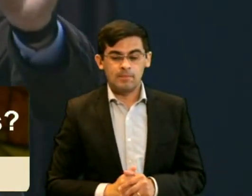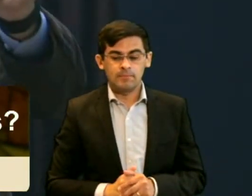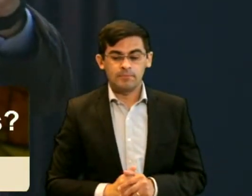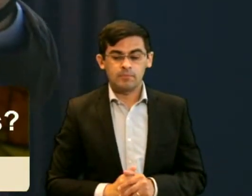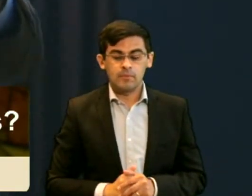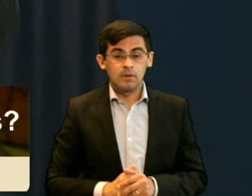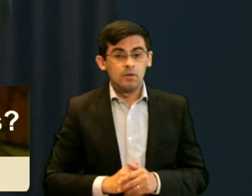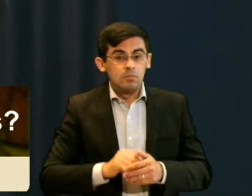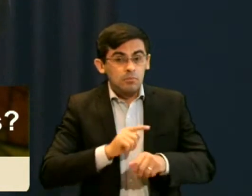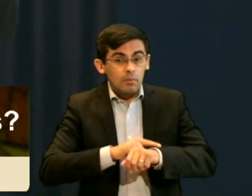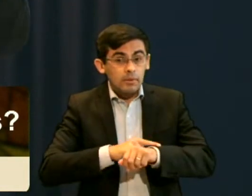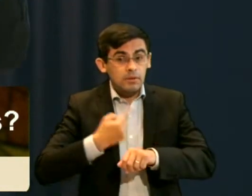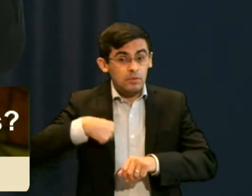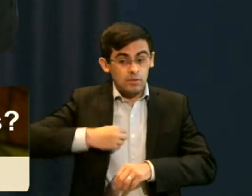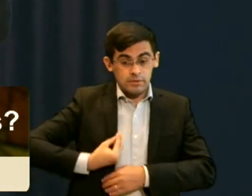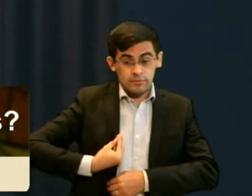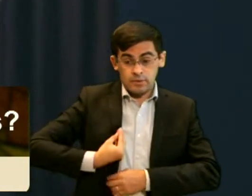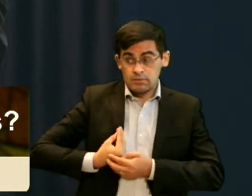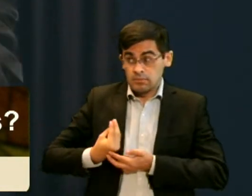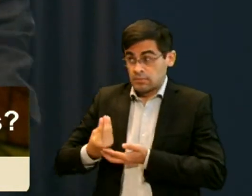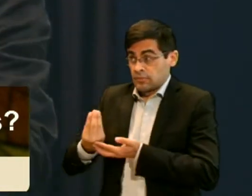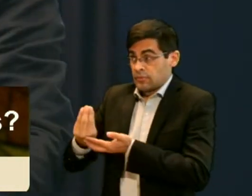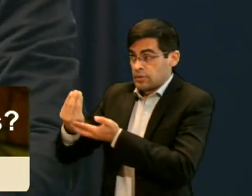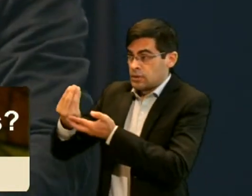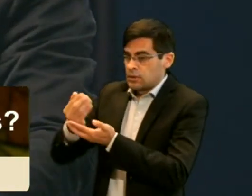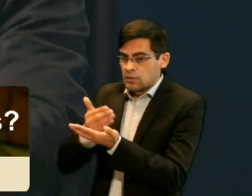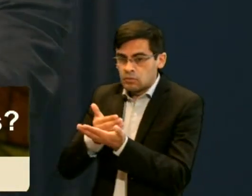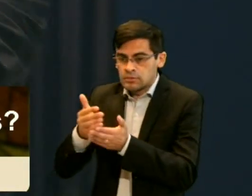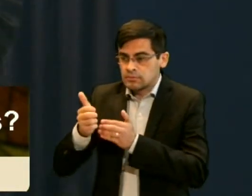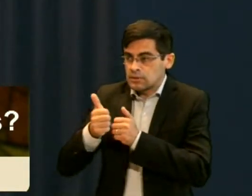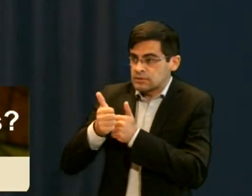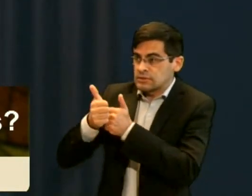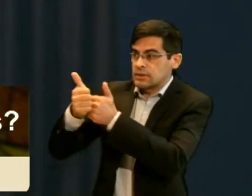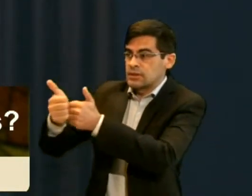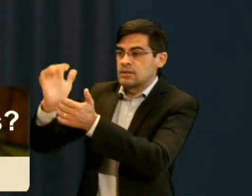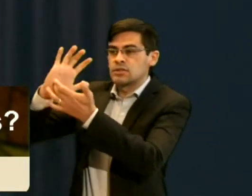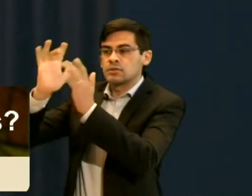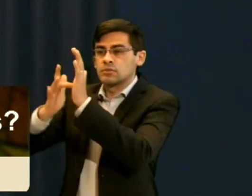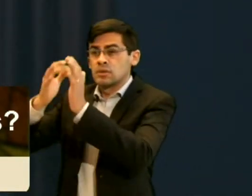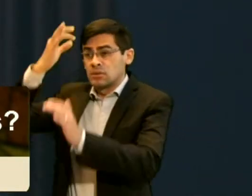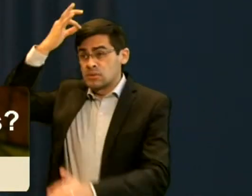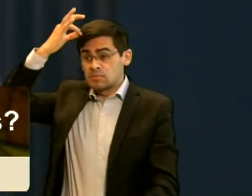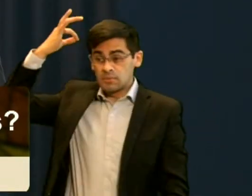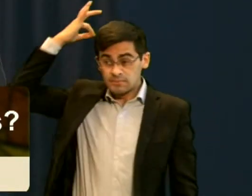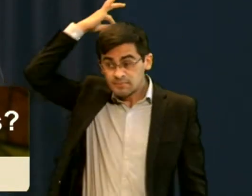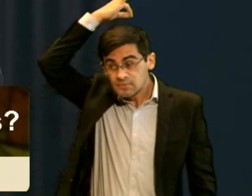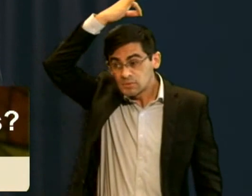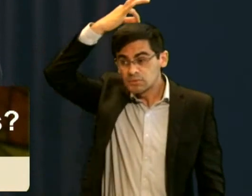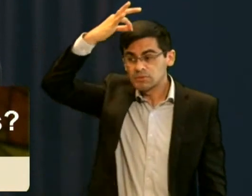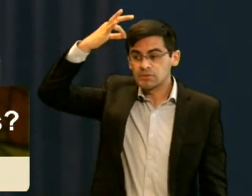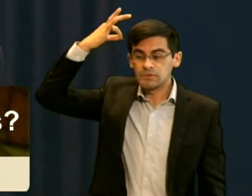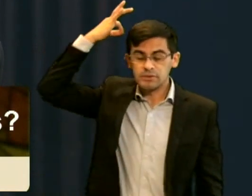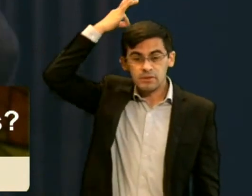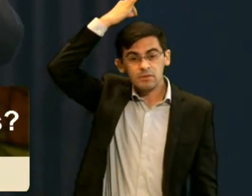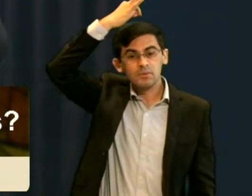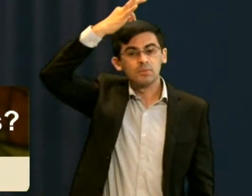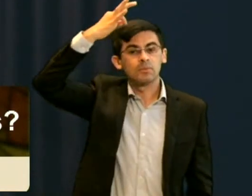Quando entregamos a vida a Jesus e começamos a segui-lo, o Espírito Santo,